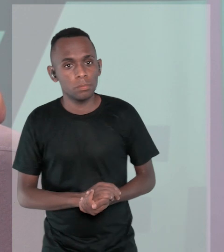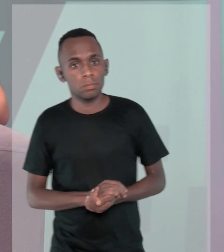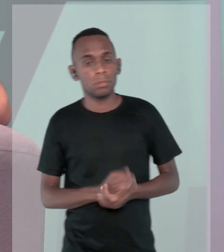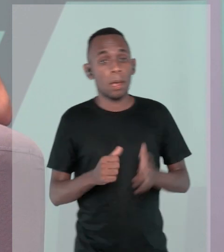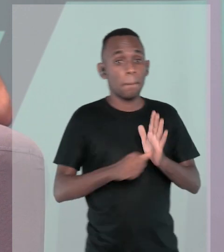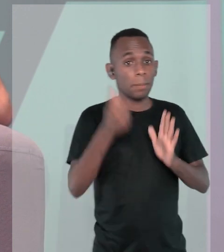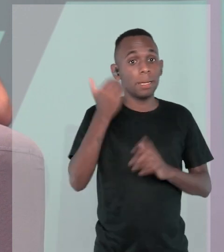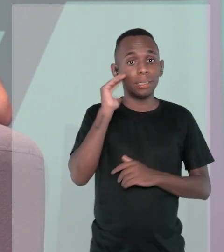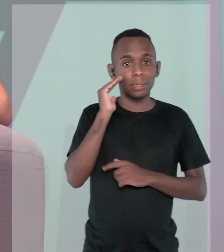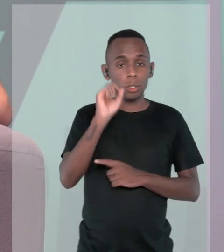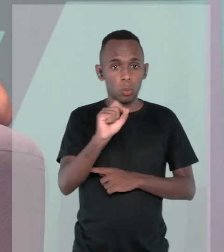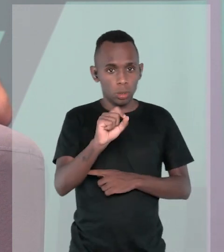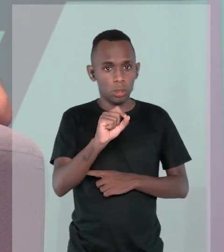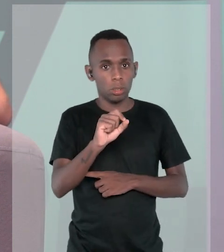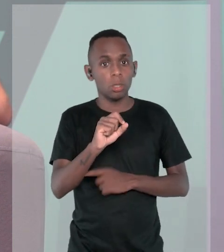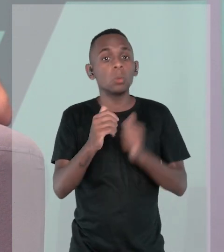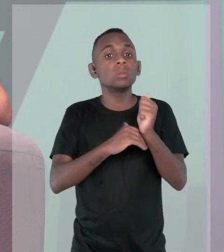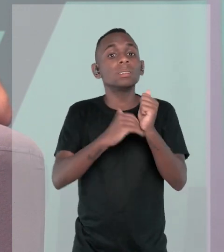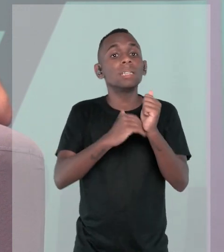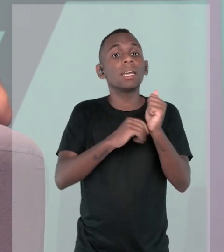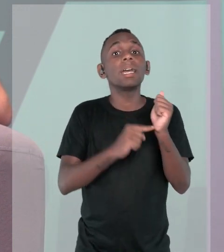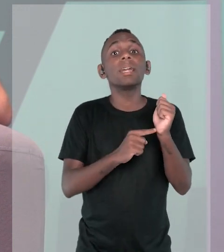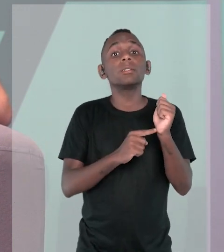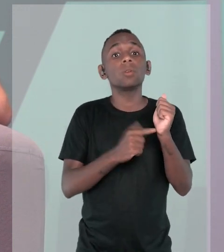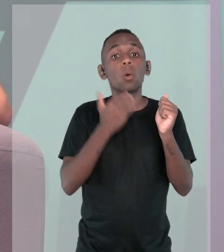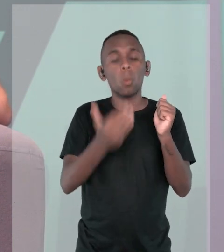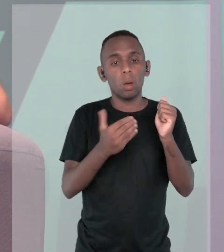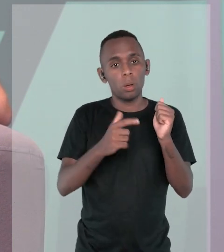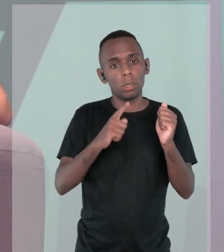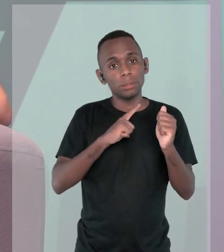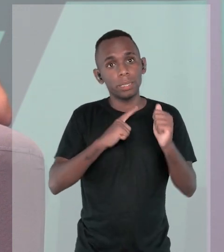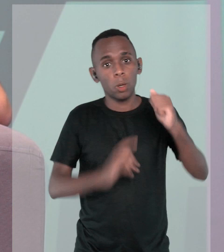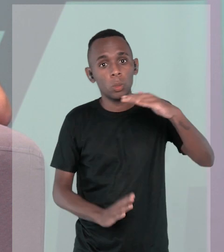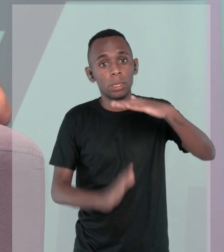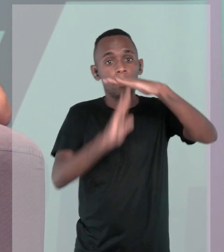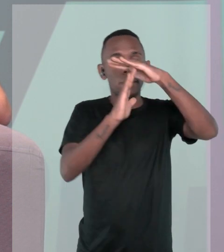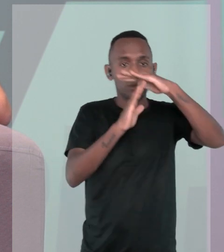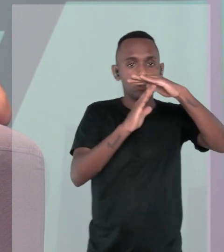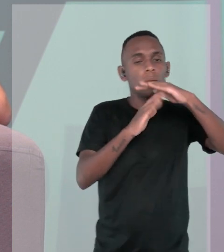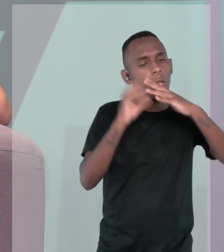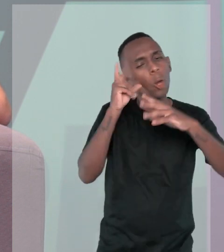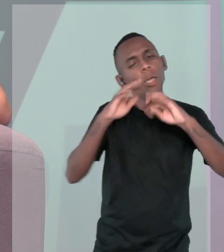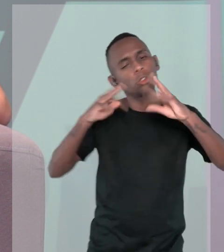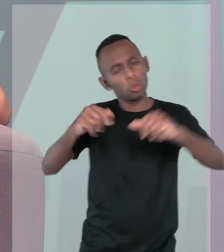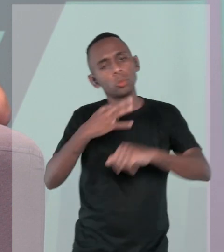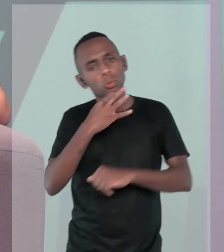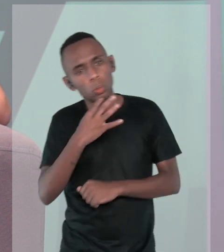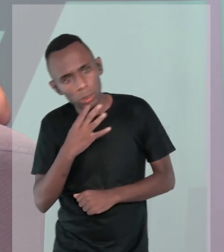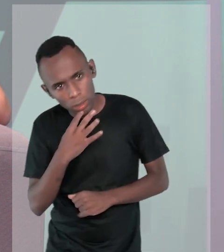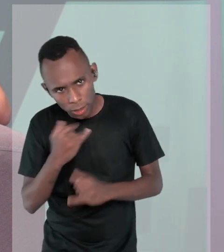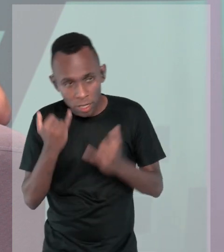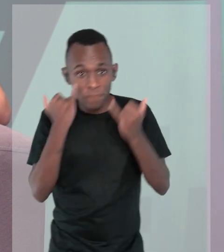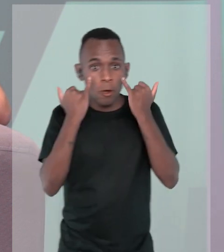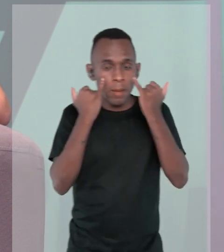Primeiro é entender o seguinte, o que é sigilo? Tem uma máxima, que eu acho que todo mundo aqui conhece, que